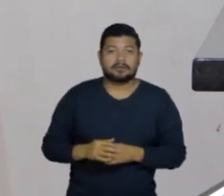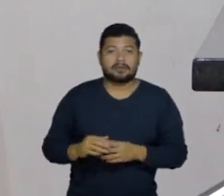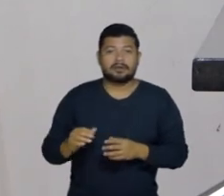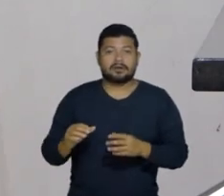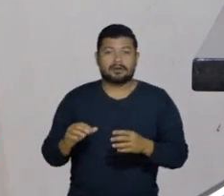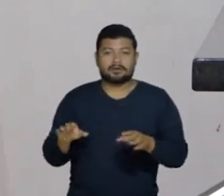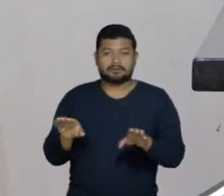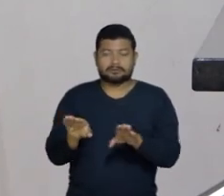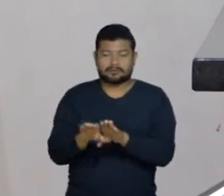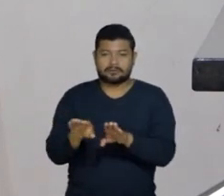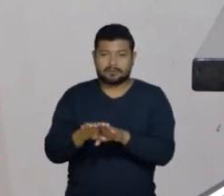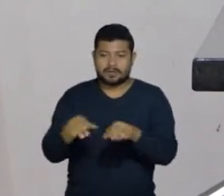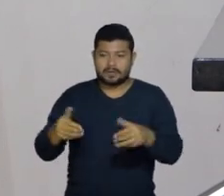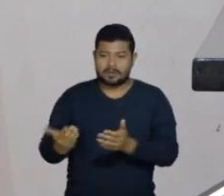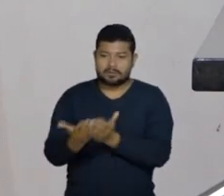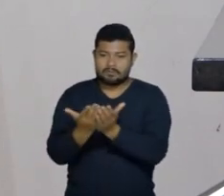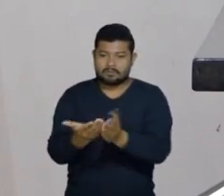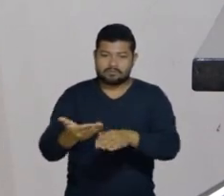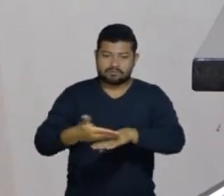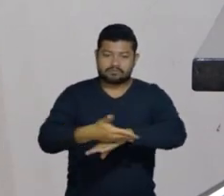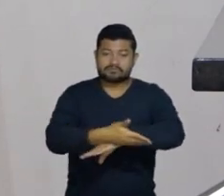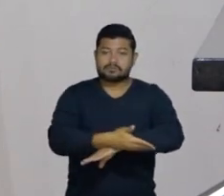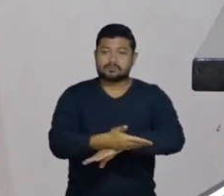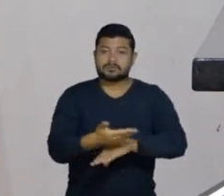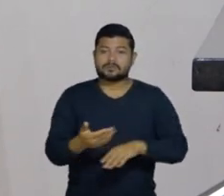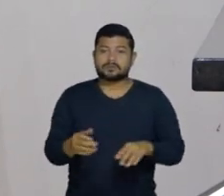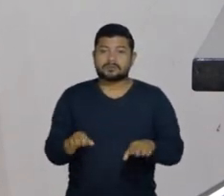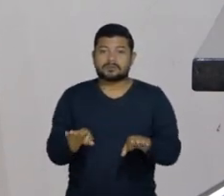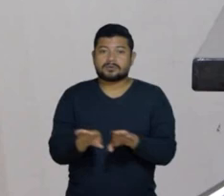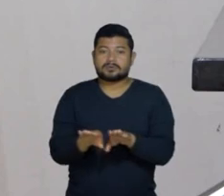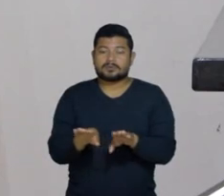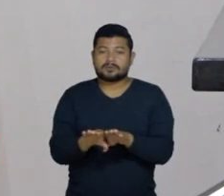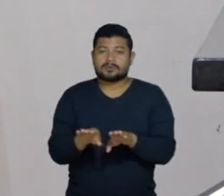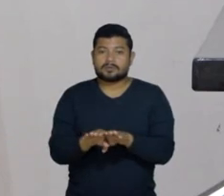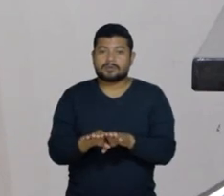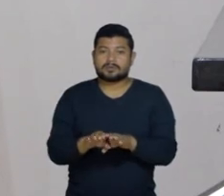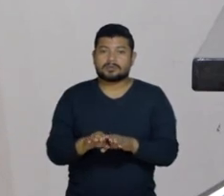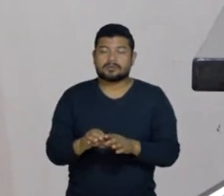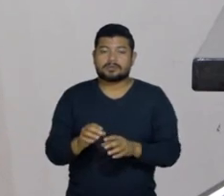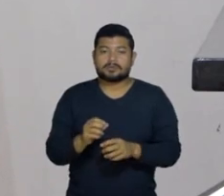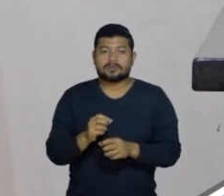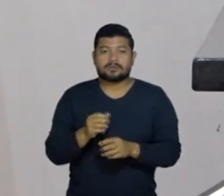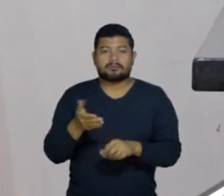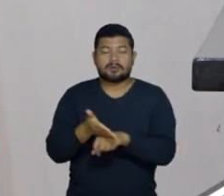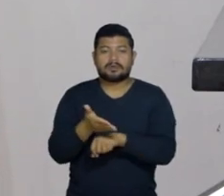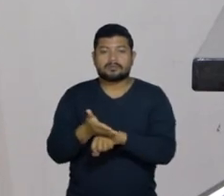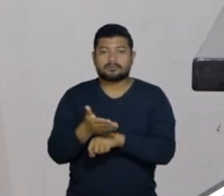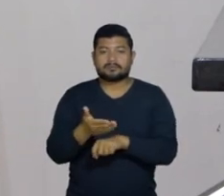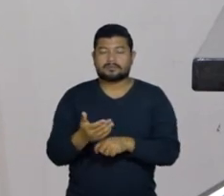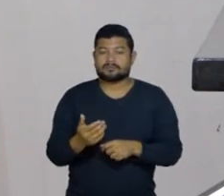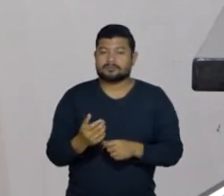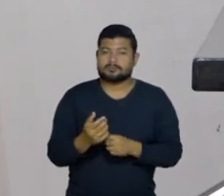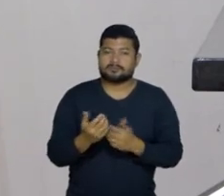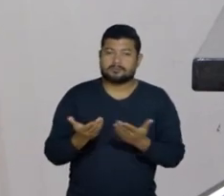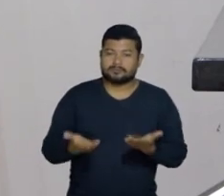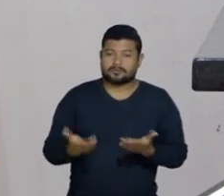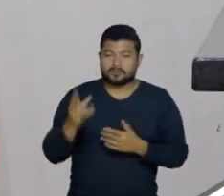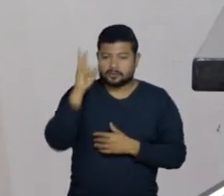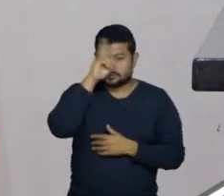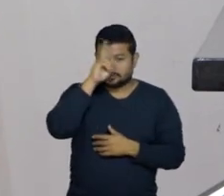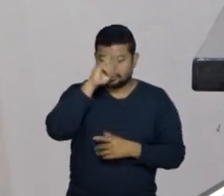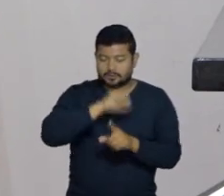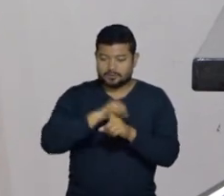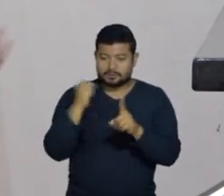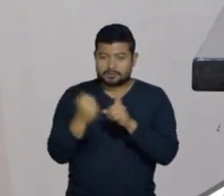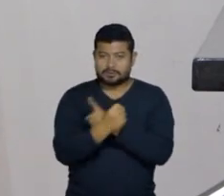próprio Estado. Há 178 anos participamos aqui da história e da sociedade